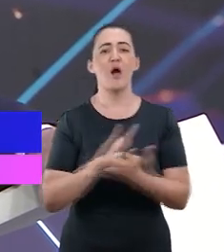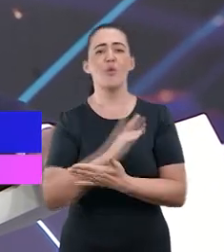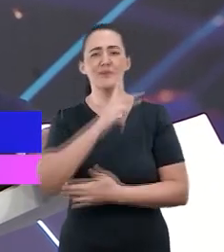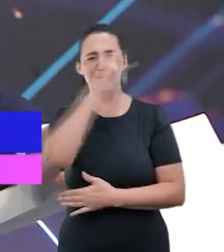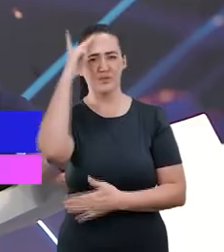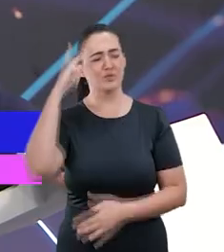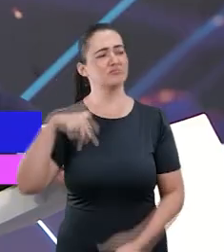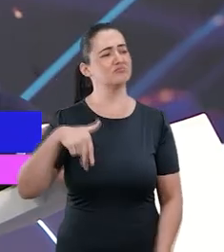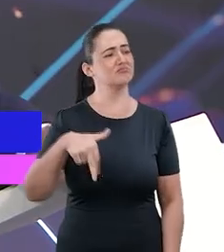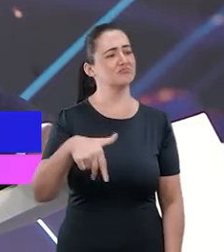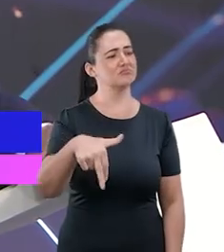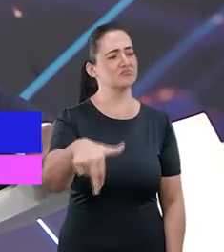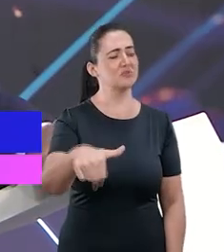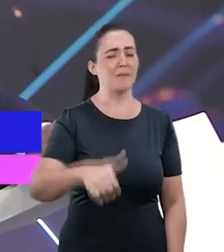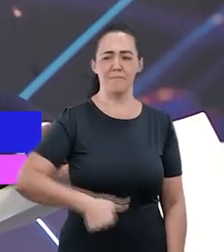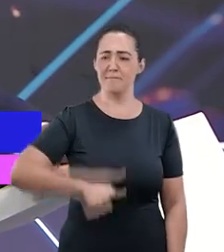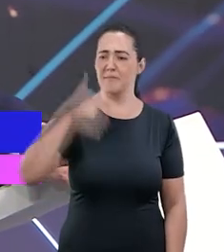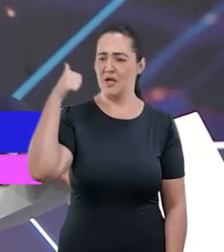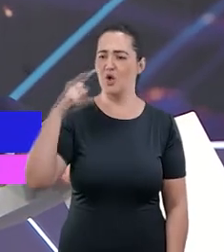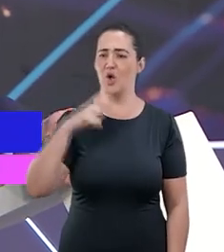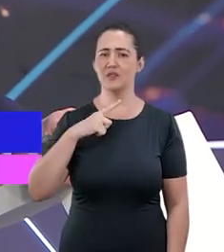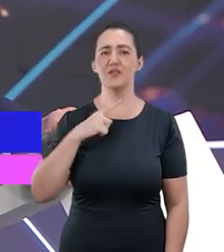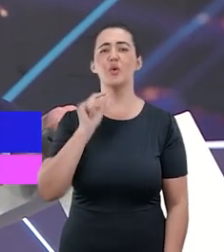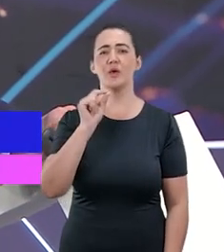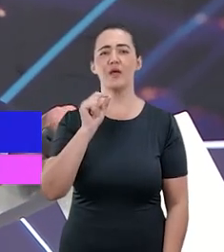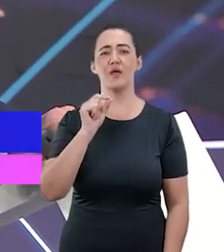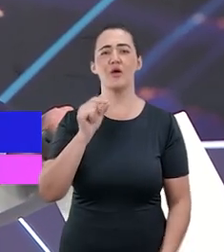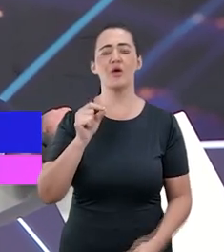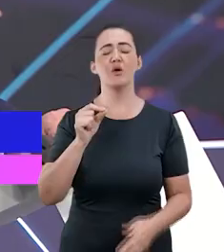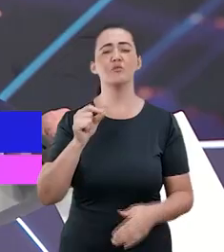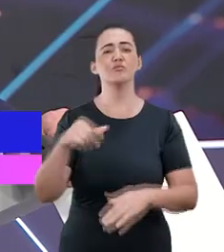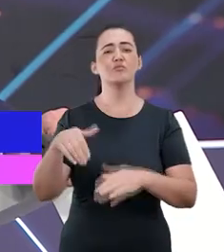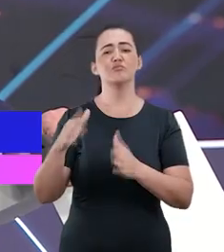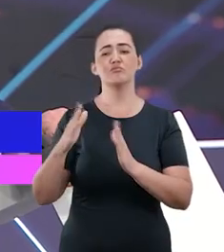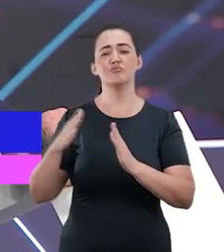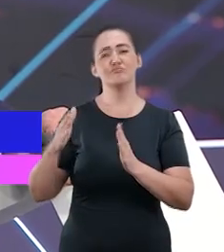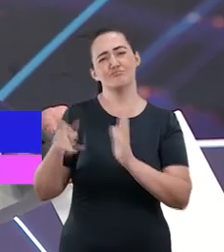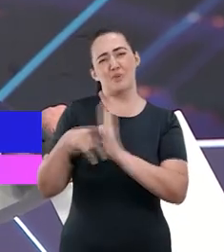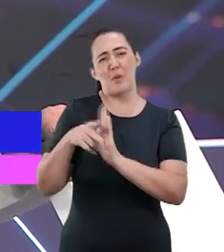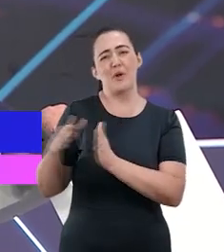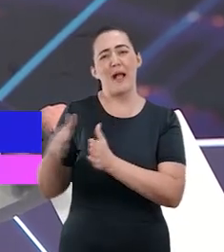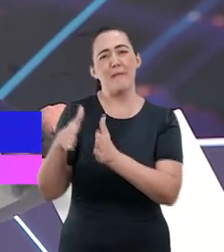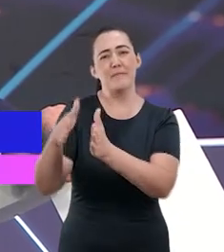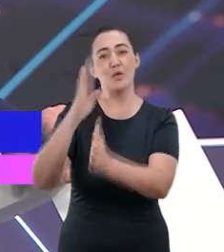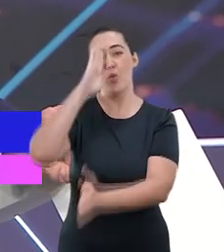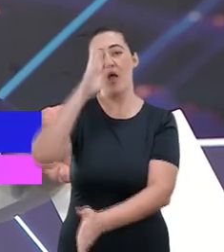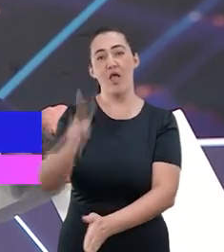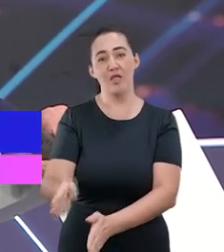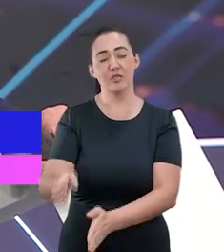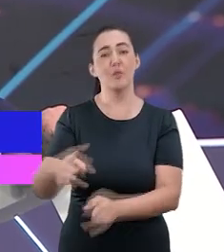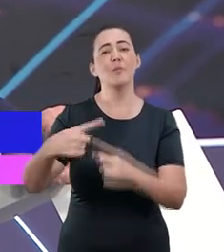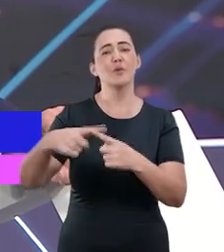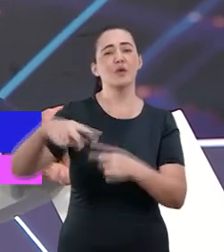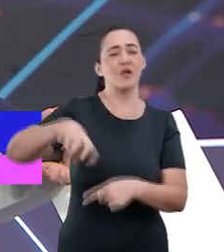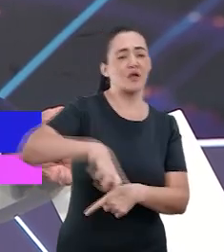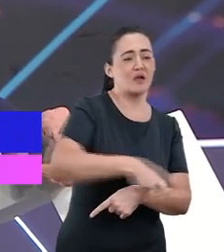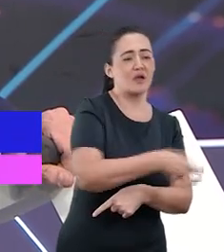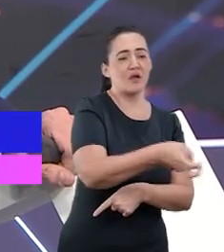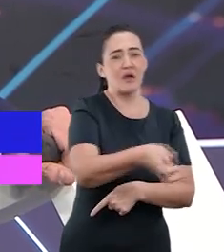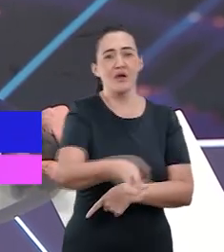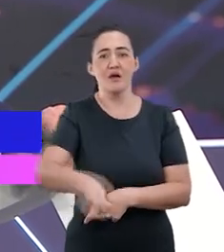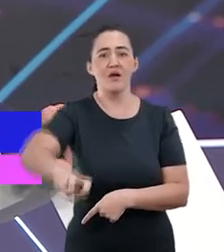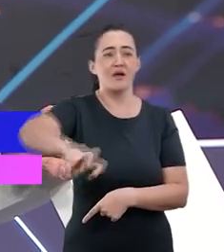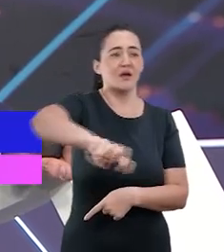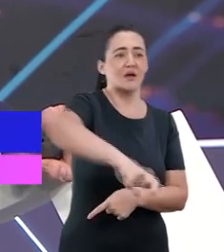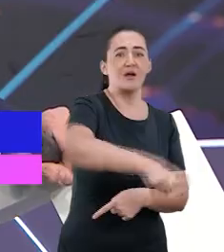assim: não seria mais fácil uma linha reta? Por que tantas curvas? Mal sabiam elas que elas estavam